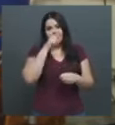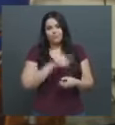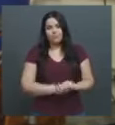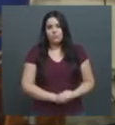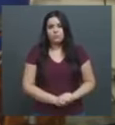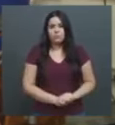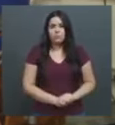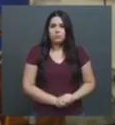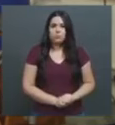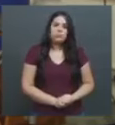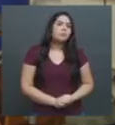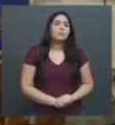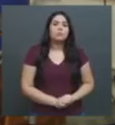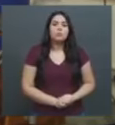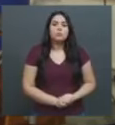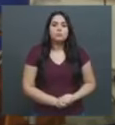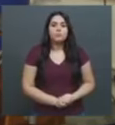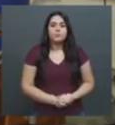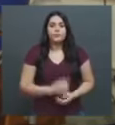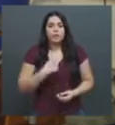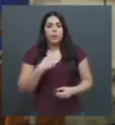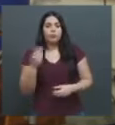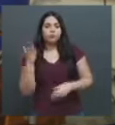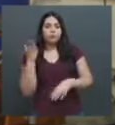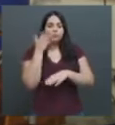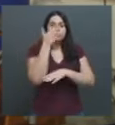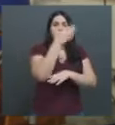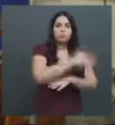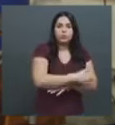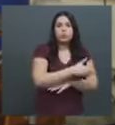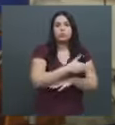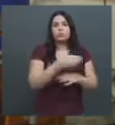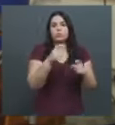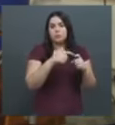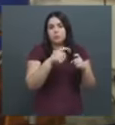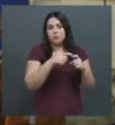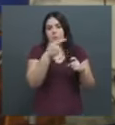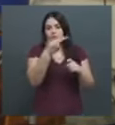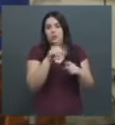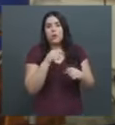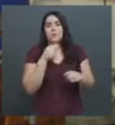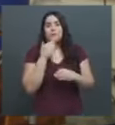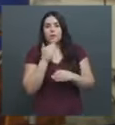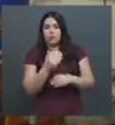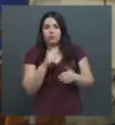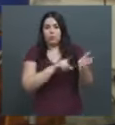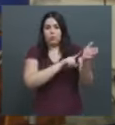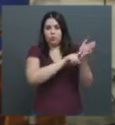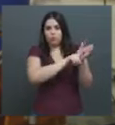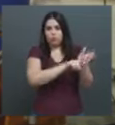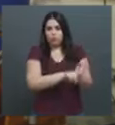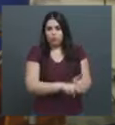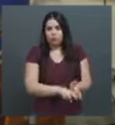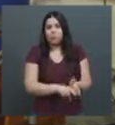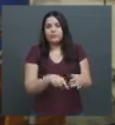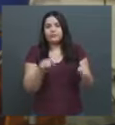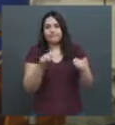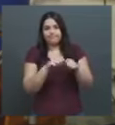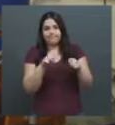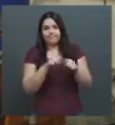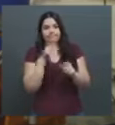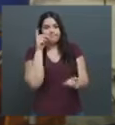pior. E aí eu voltei no urologista, né? Ele me pediu o exame, eu fiz, aí foi